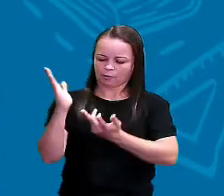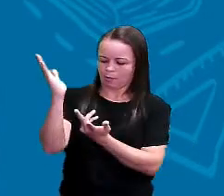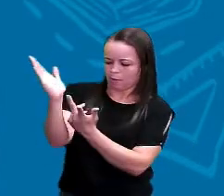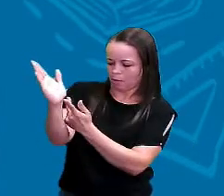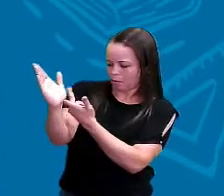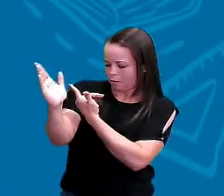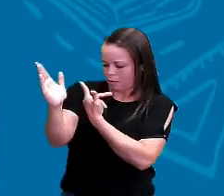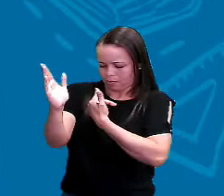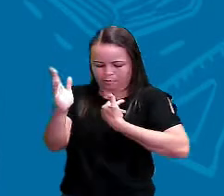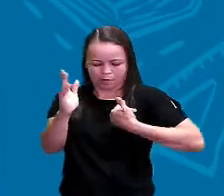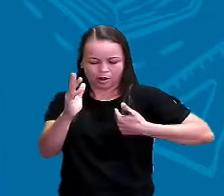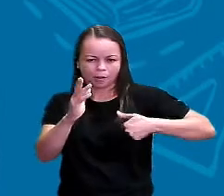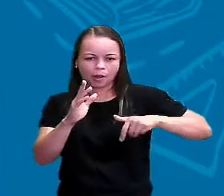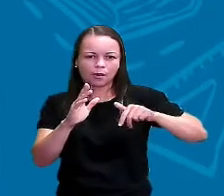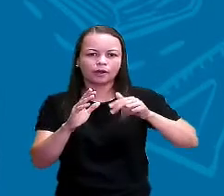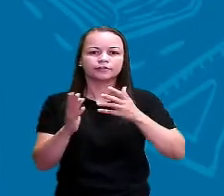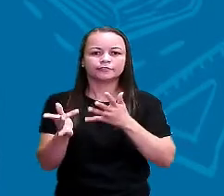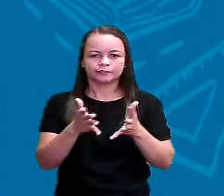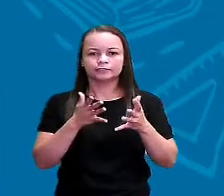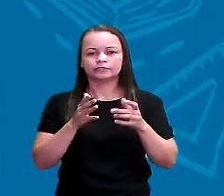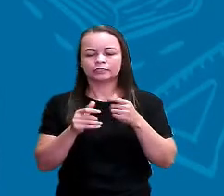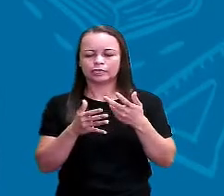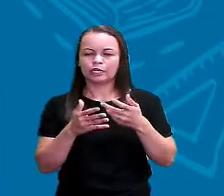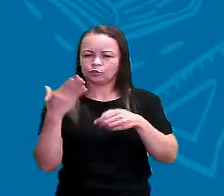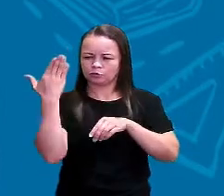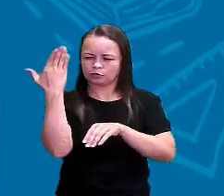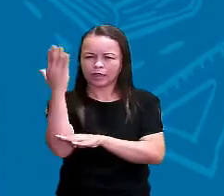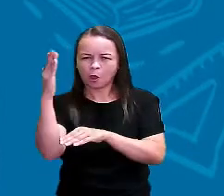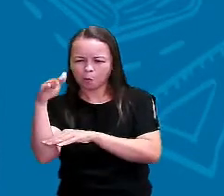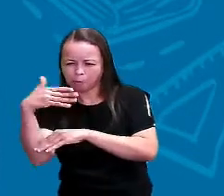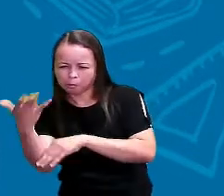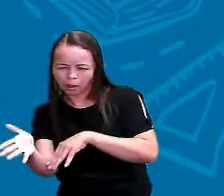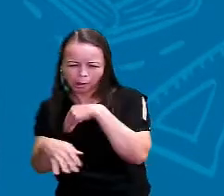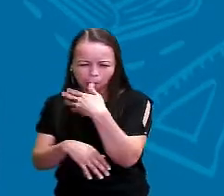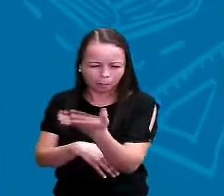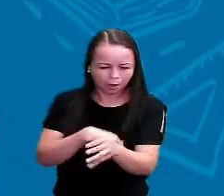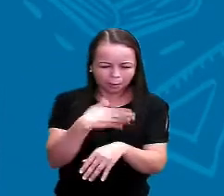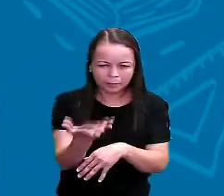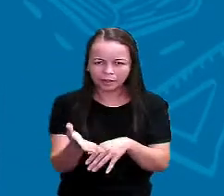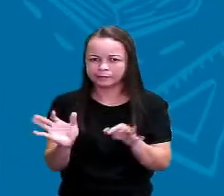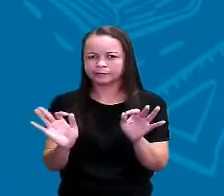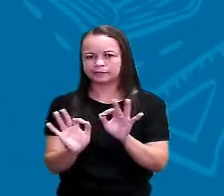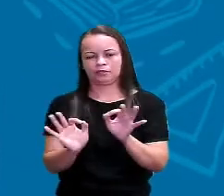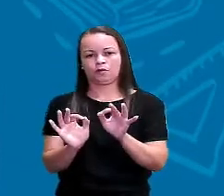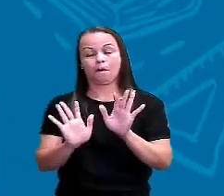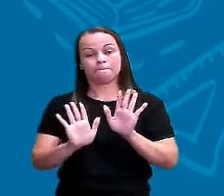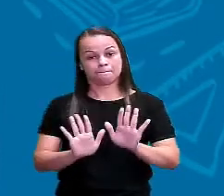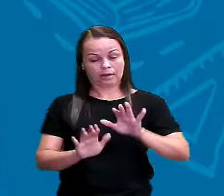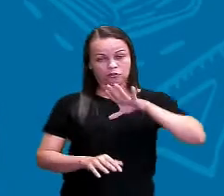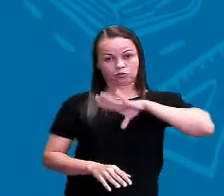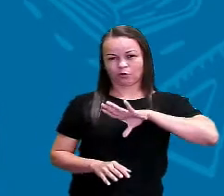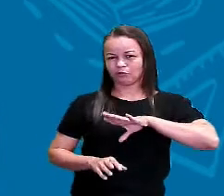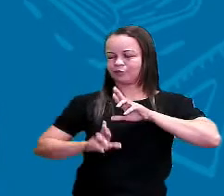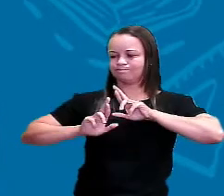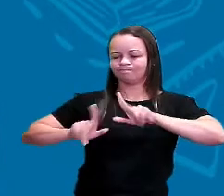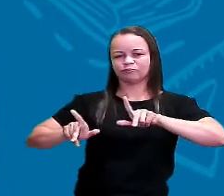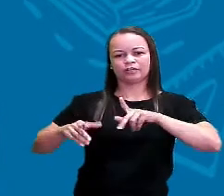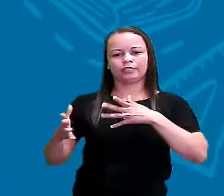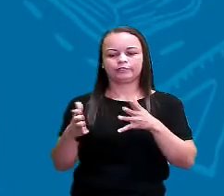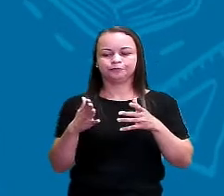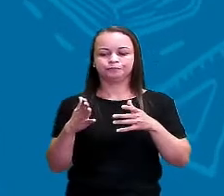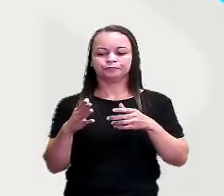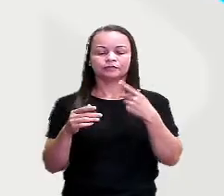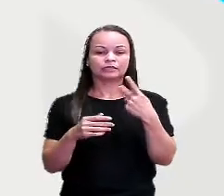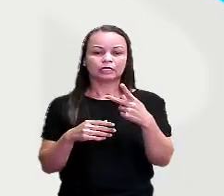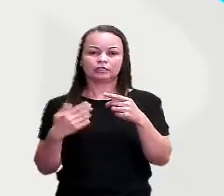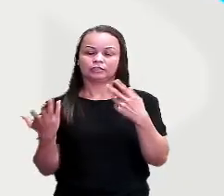não derrubavam além do que era necessário para o que eles precisavam. Mas com os portugueses não foi assim, gente. A tinta da árvore do pau-brasil, que